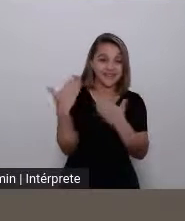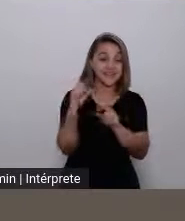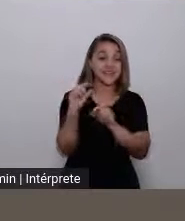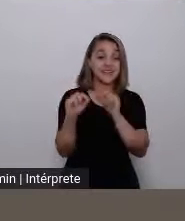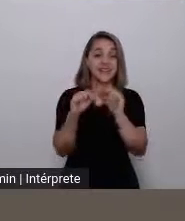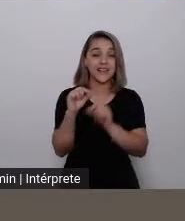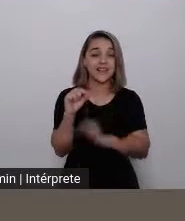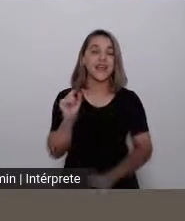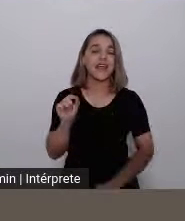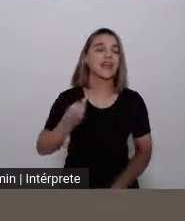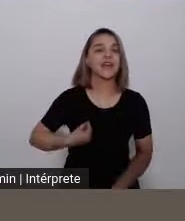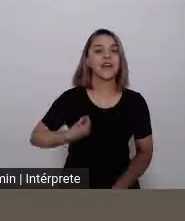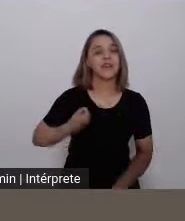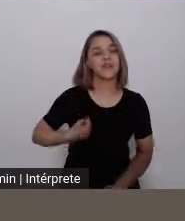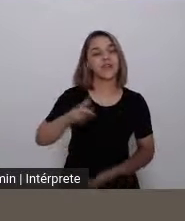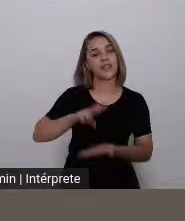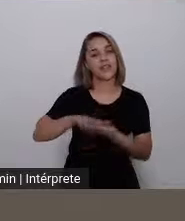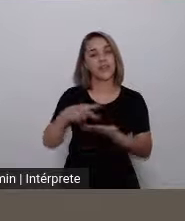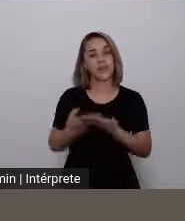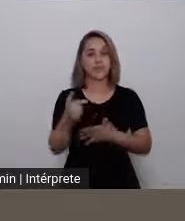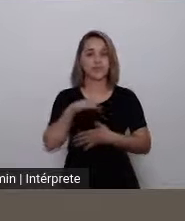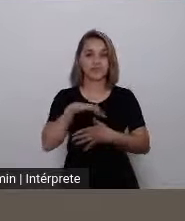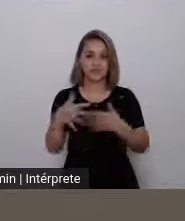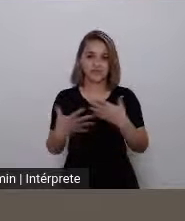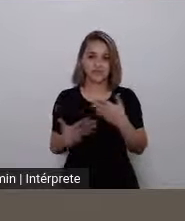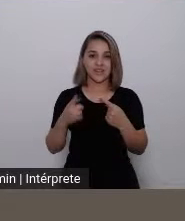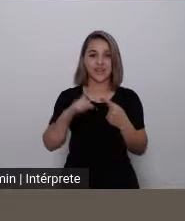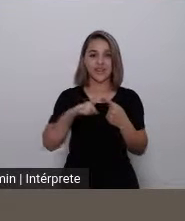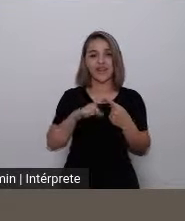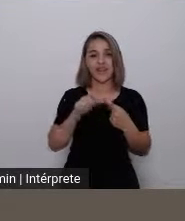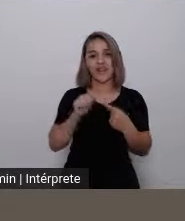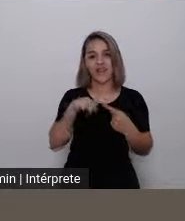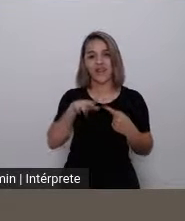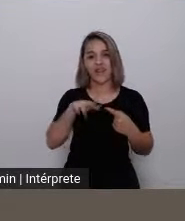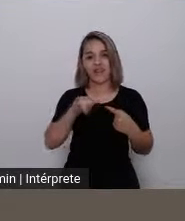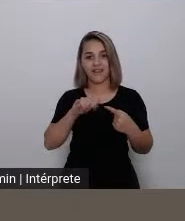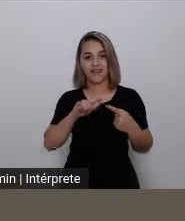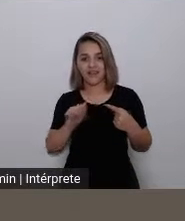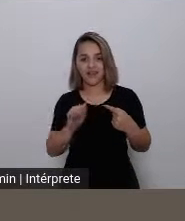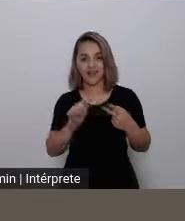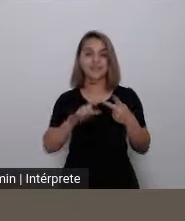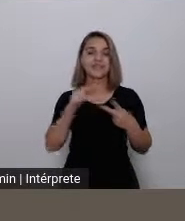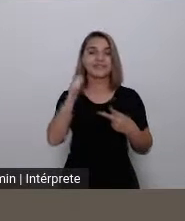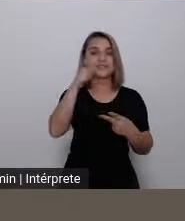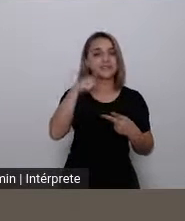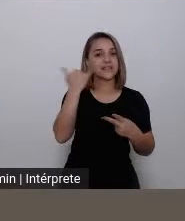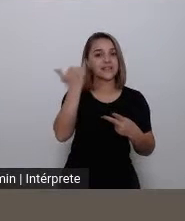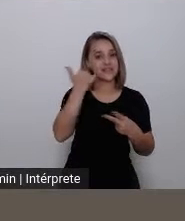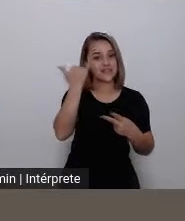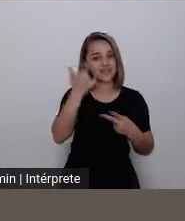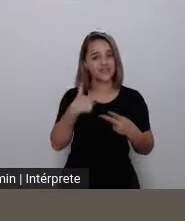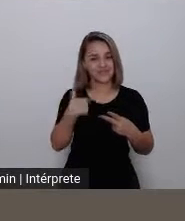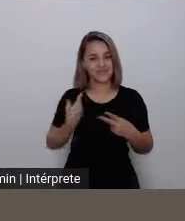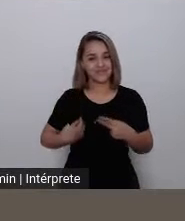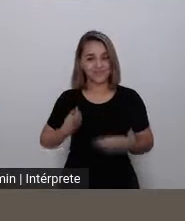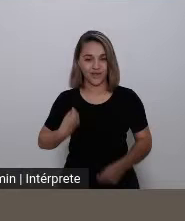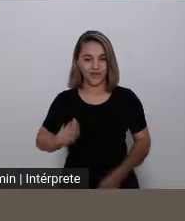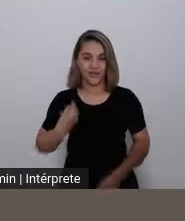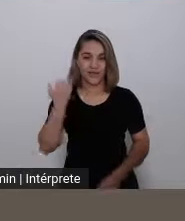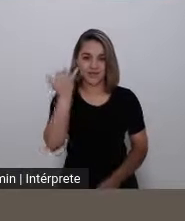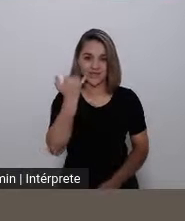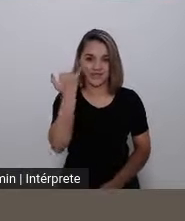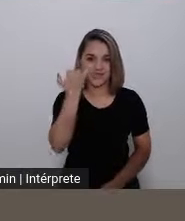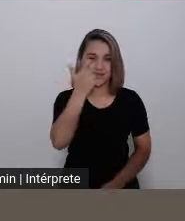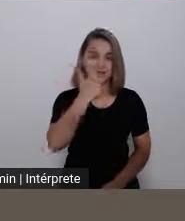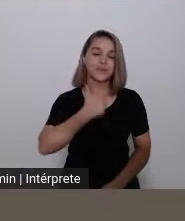a presença dos nossos intérpretes de Libras, a Áquila e Yasmin. Yasmin está aqui com a gente. E avisar que